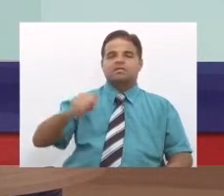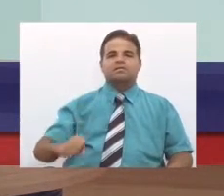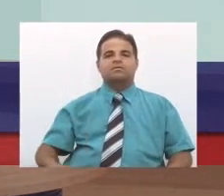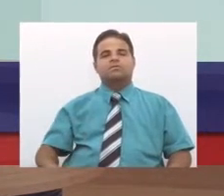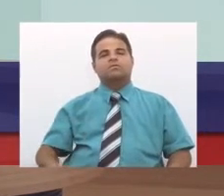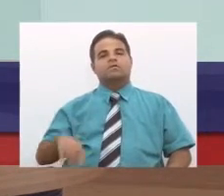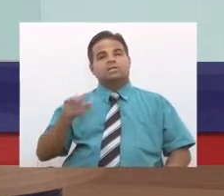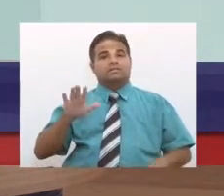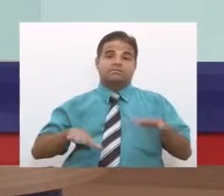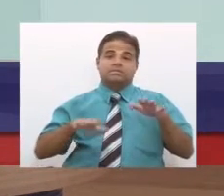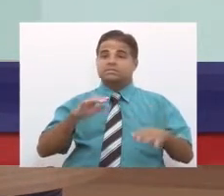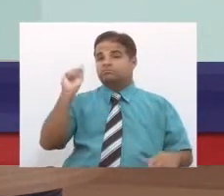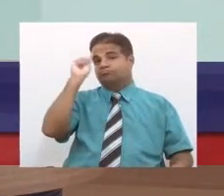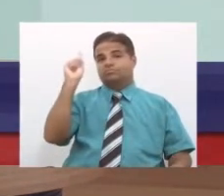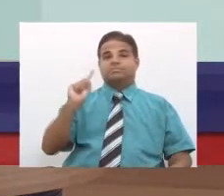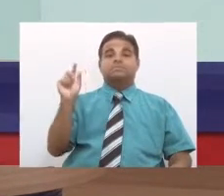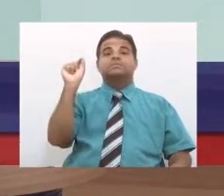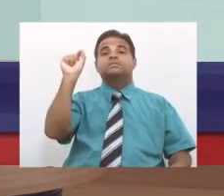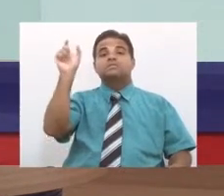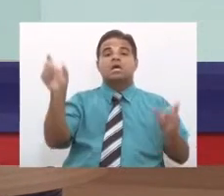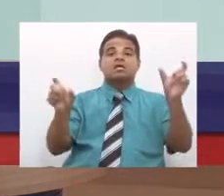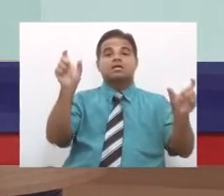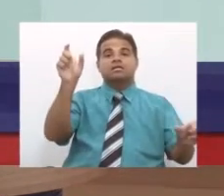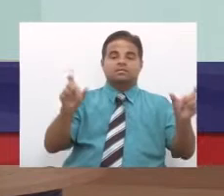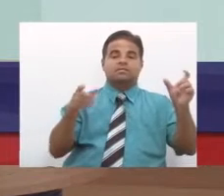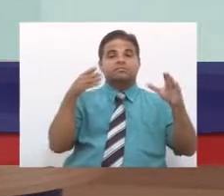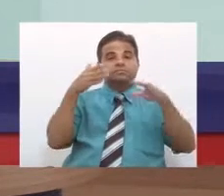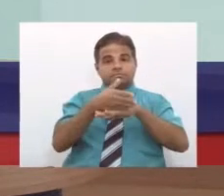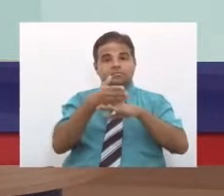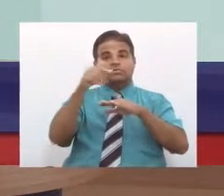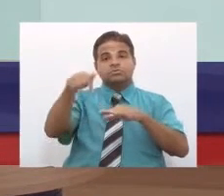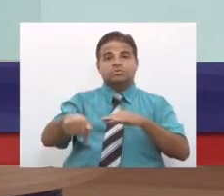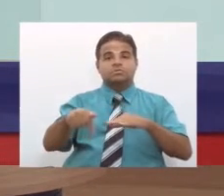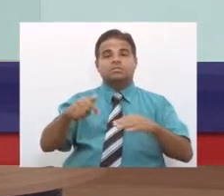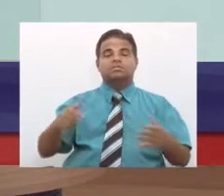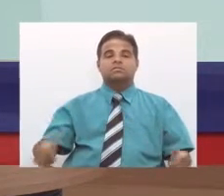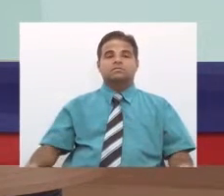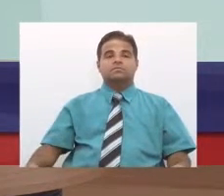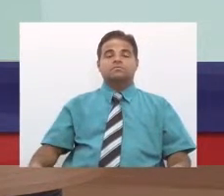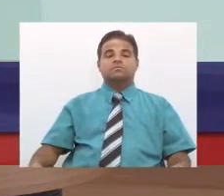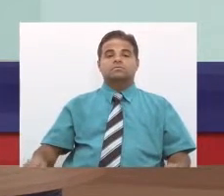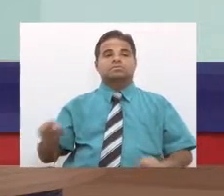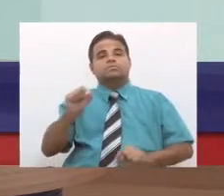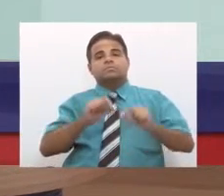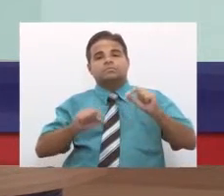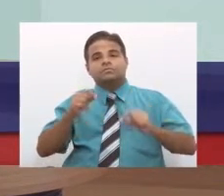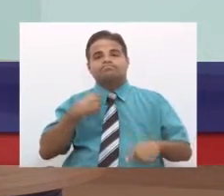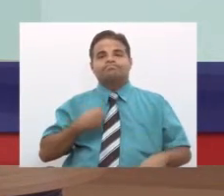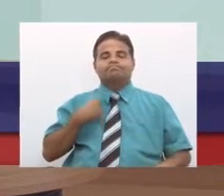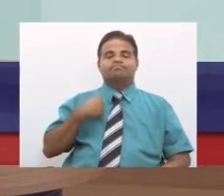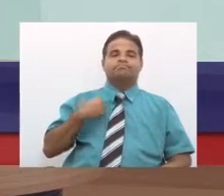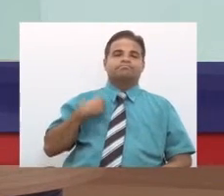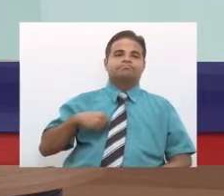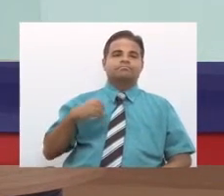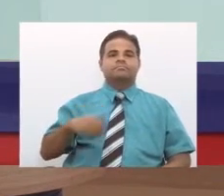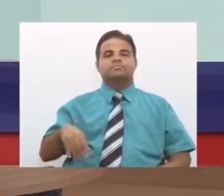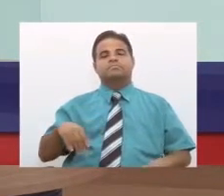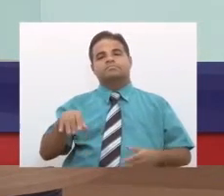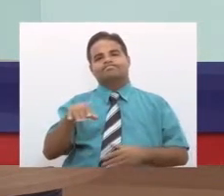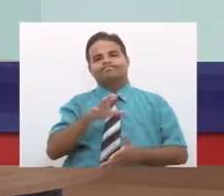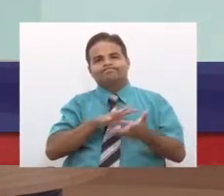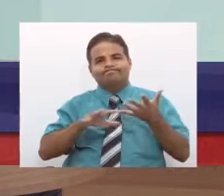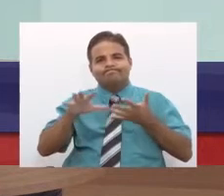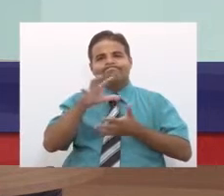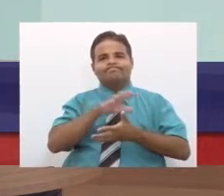vezes anônimos, que passaram aqui por momentos de